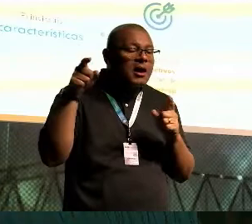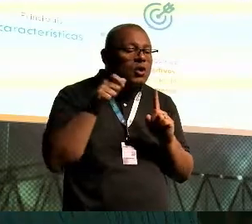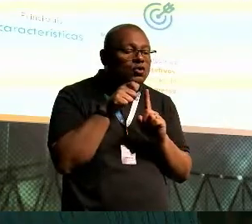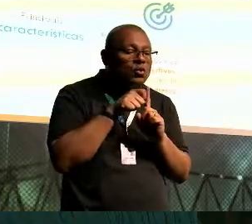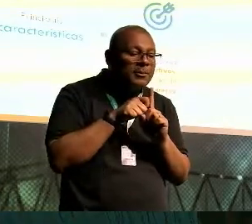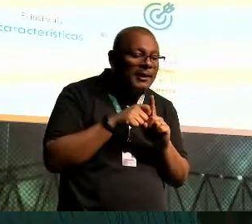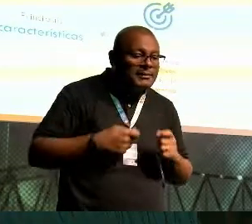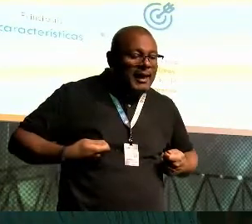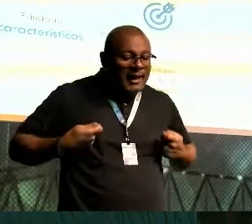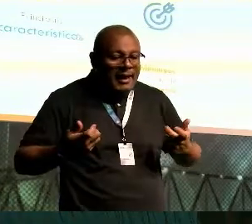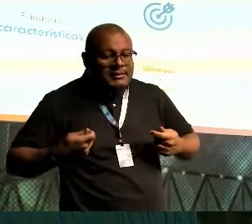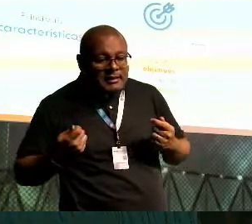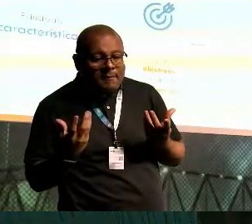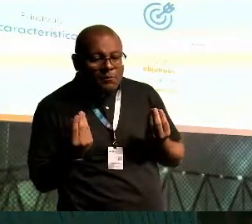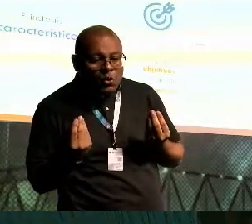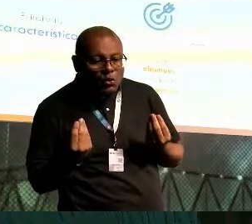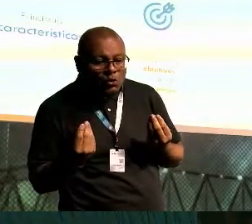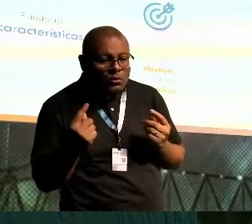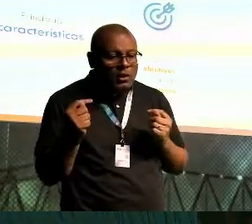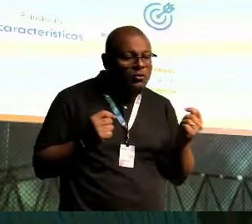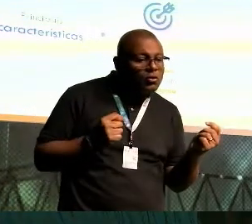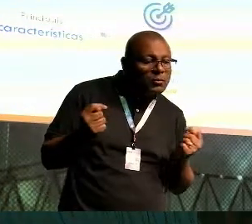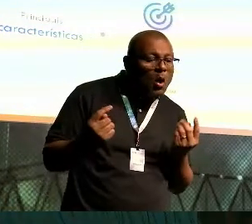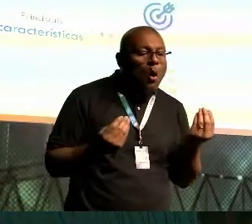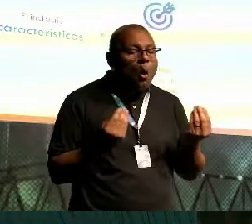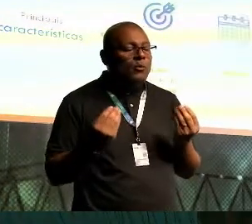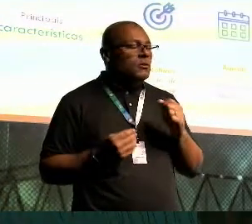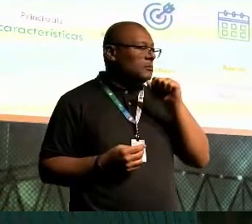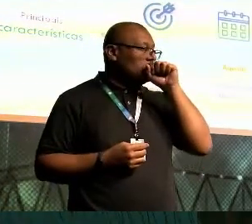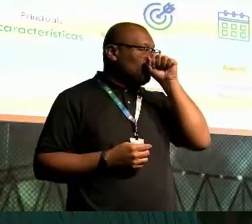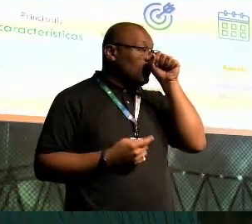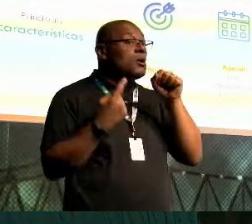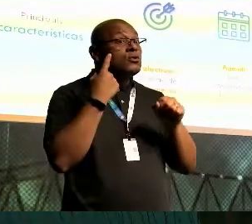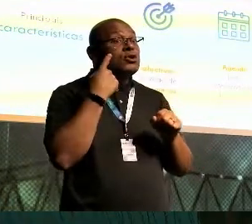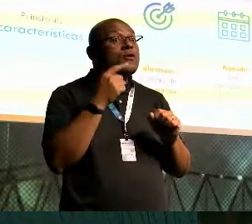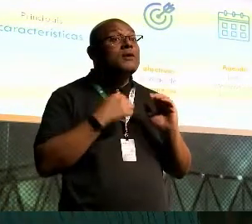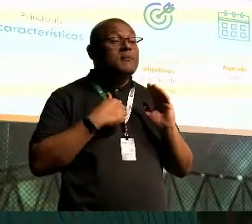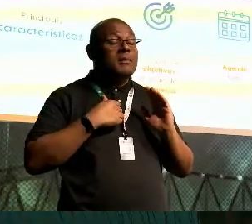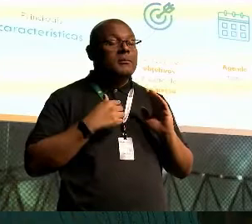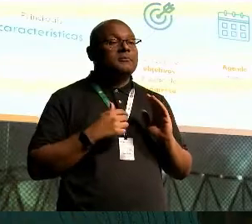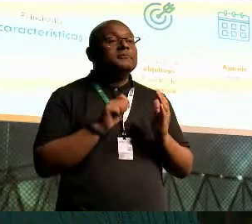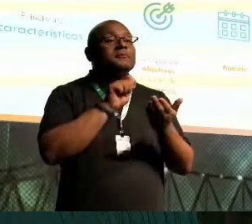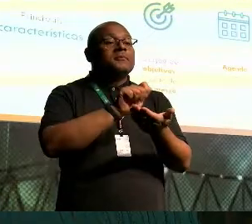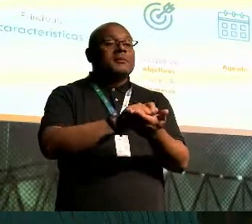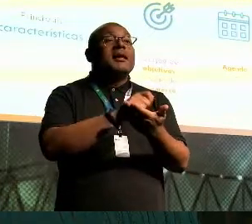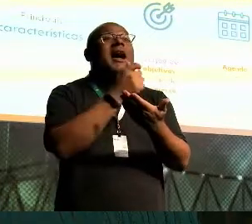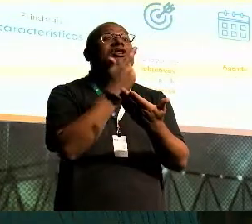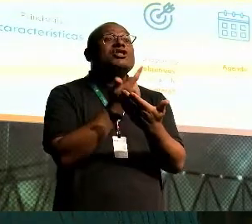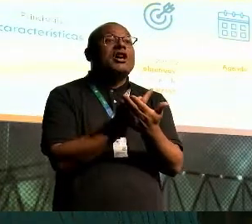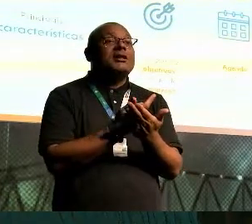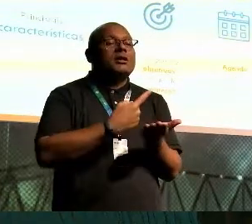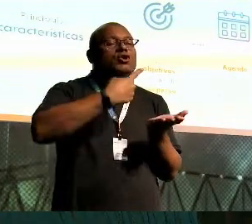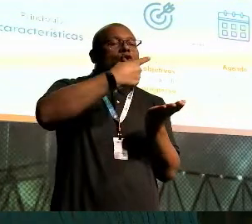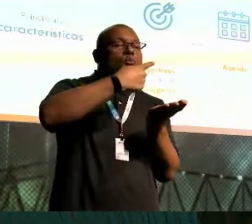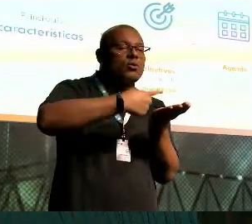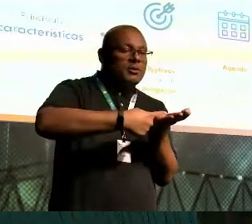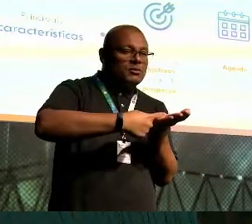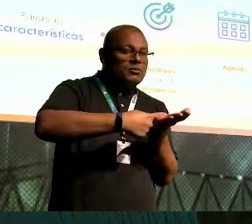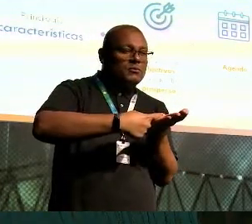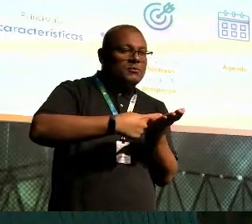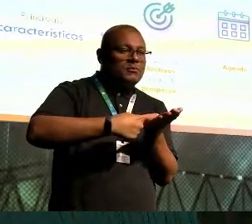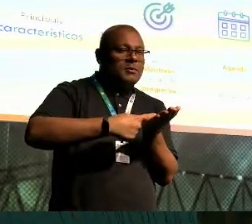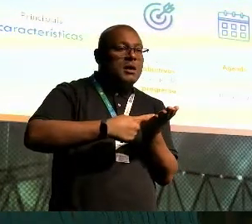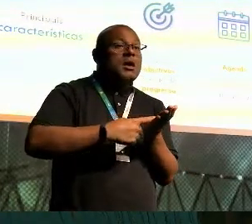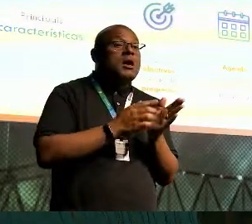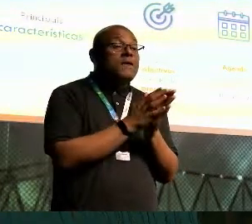mês. Tá? É isso que é o interessante. Agenda para compromissos. E aqui, de novo, eu vejo a minha agenda